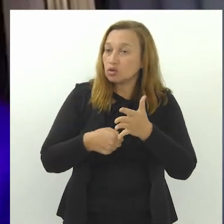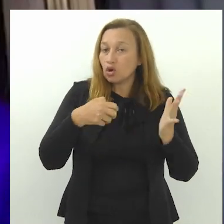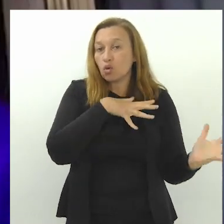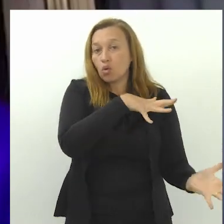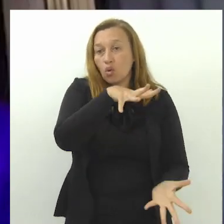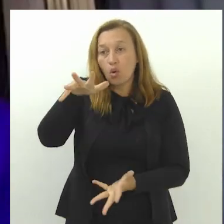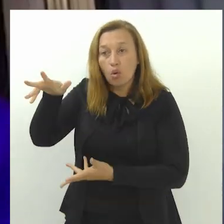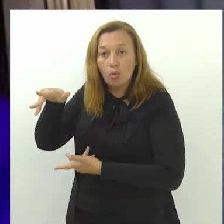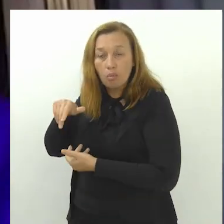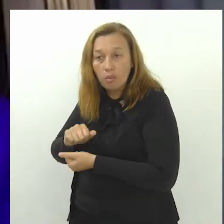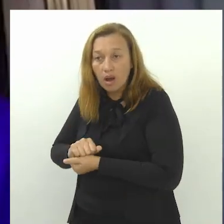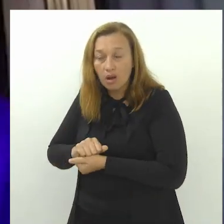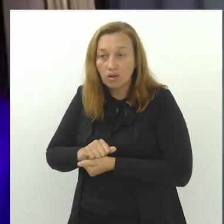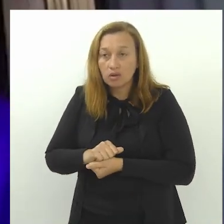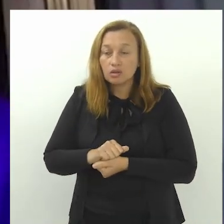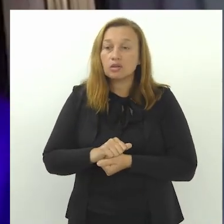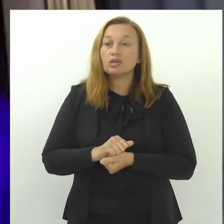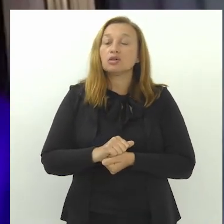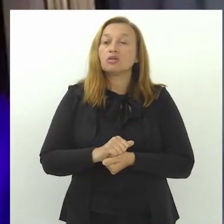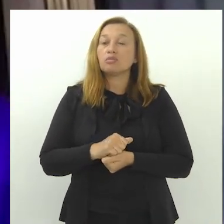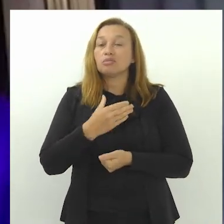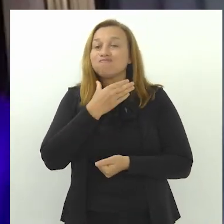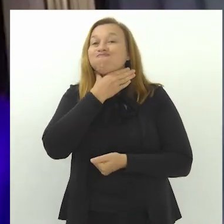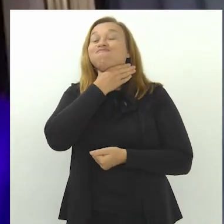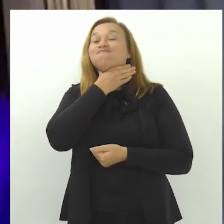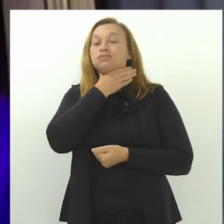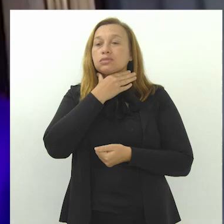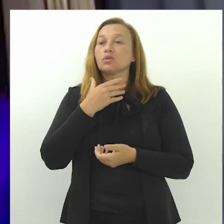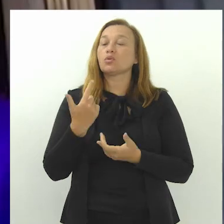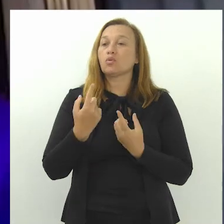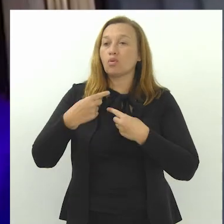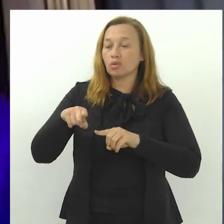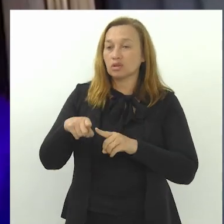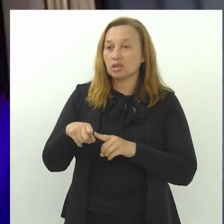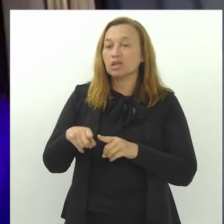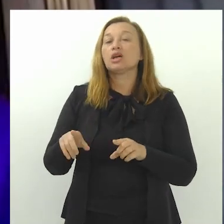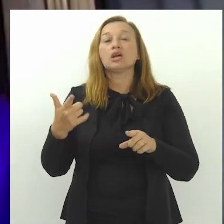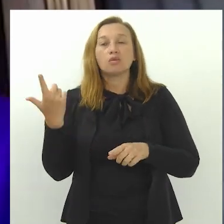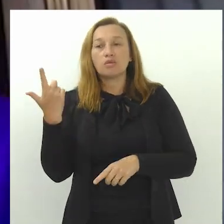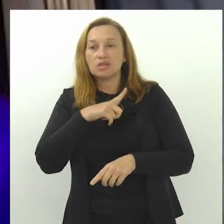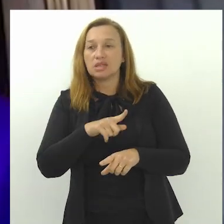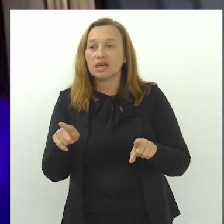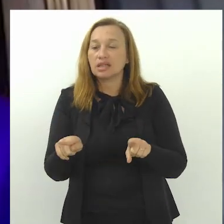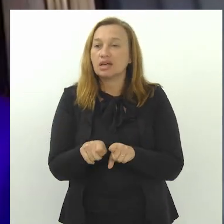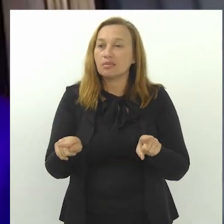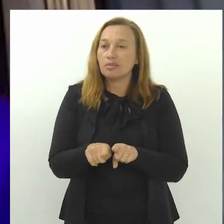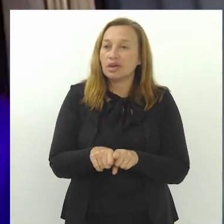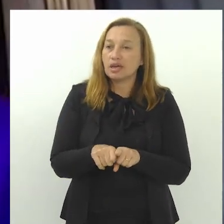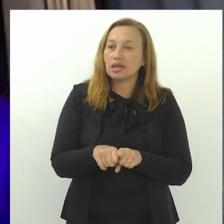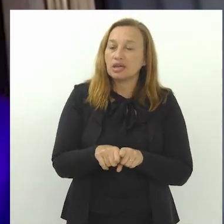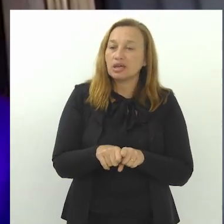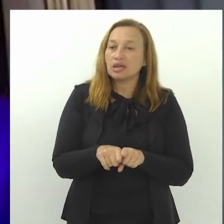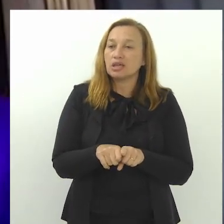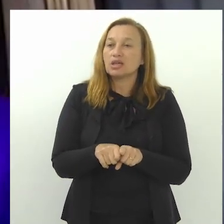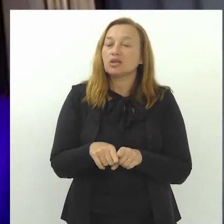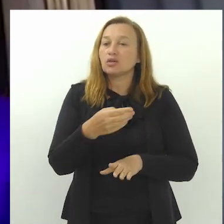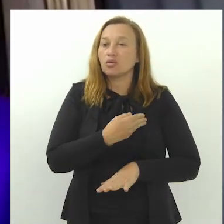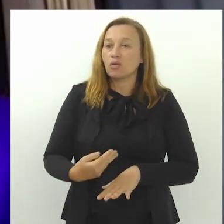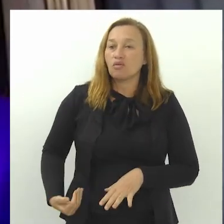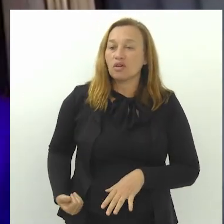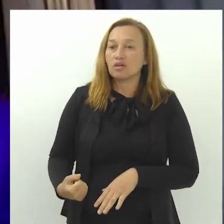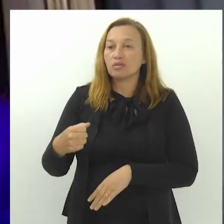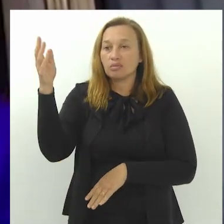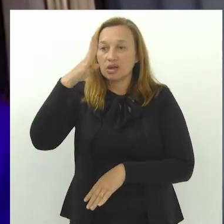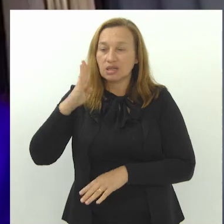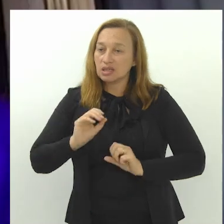luta global contra as múltiplas crises, e se consegue também o que o governo brasileiro tem